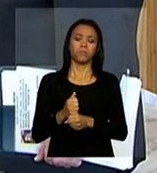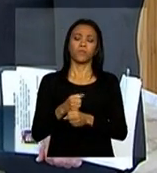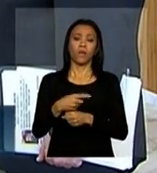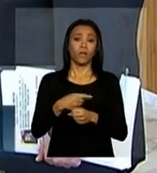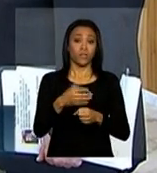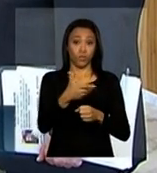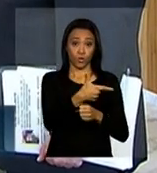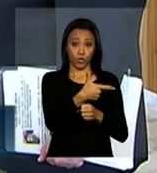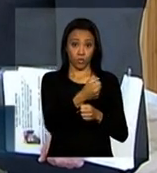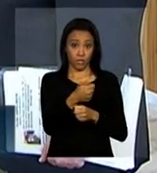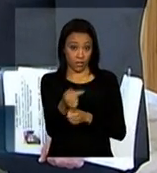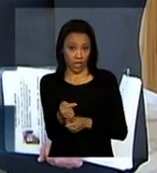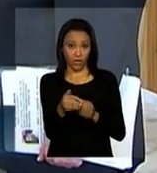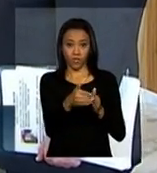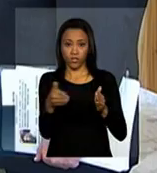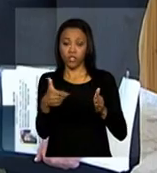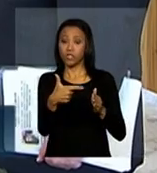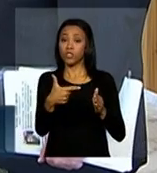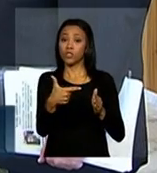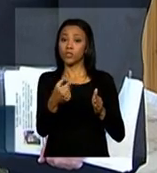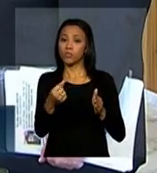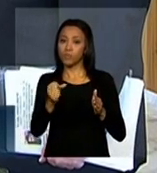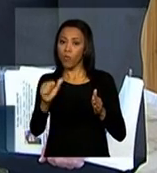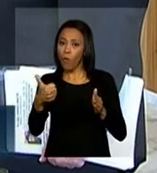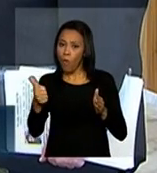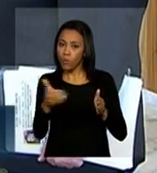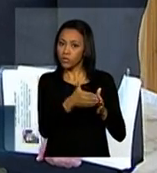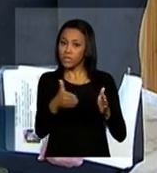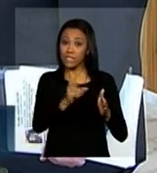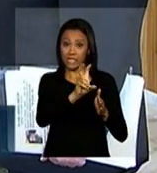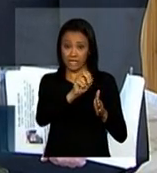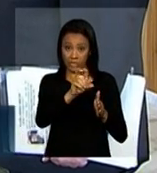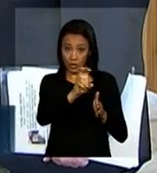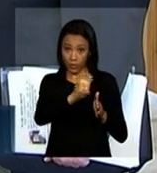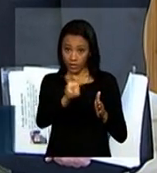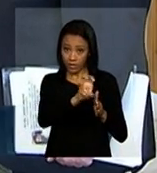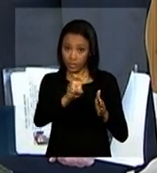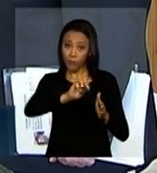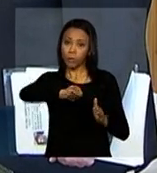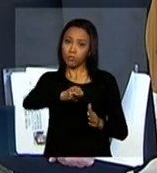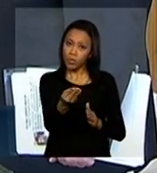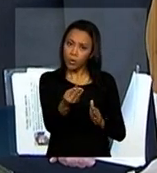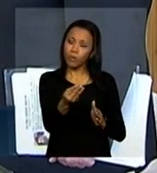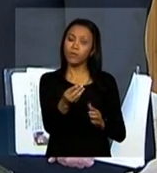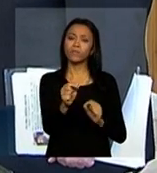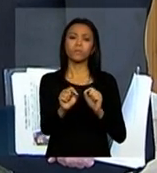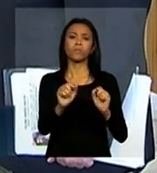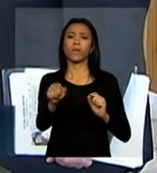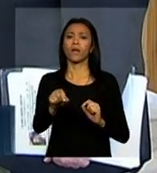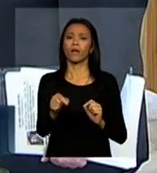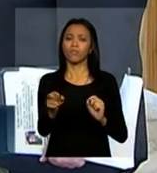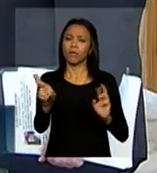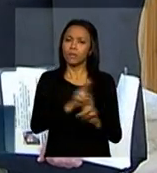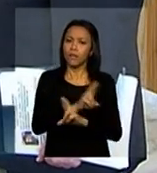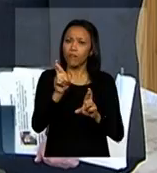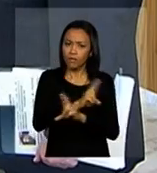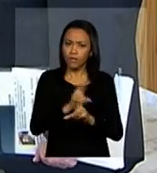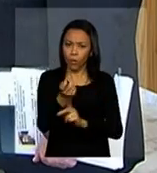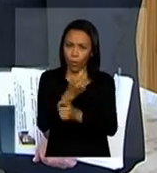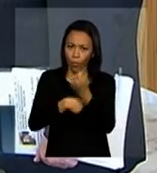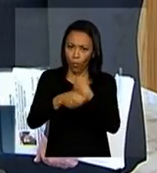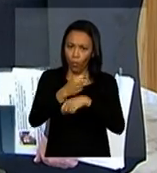Entre 2007 e 2011, passou de 55 milhões de dólares o intercâmbio comercial